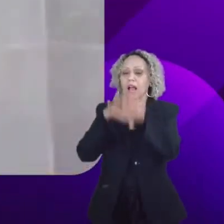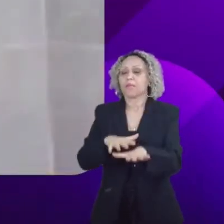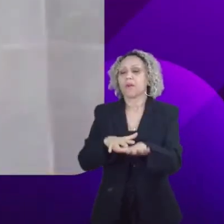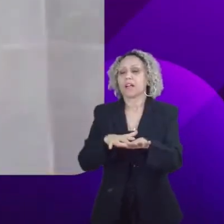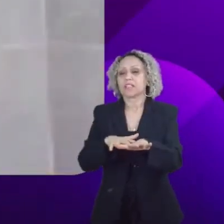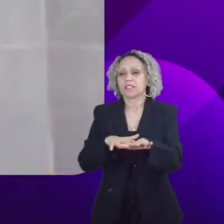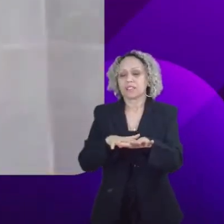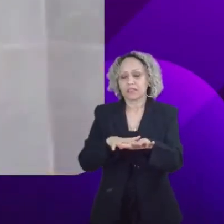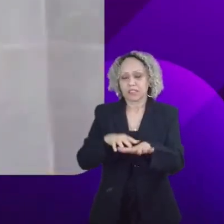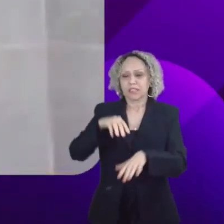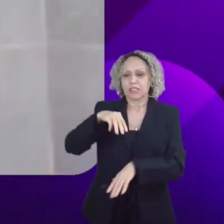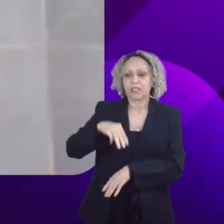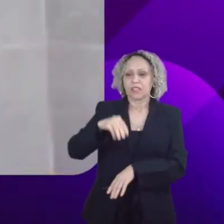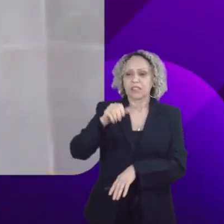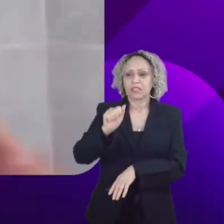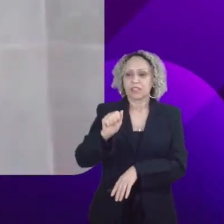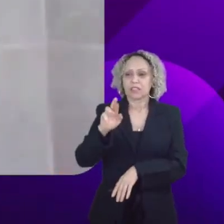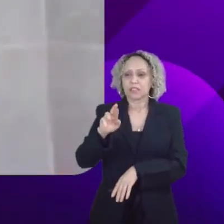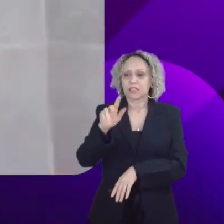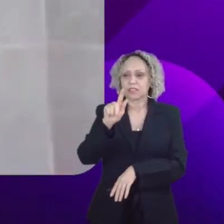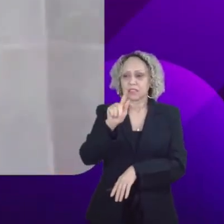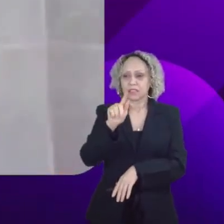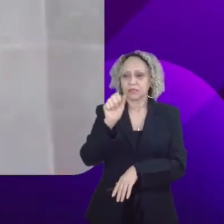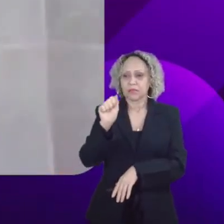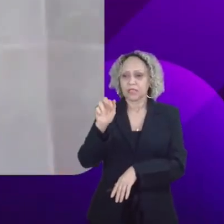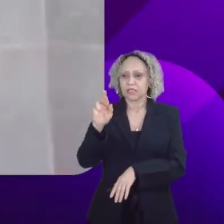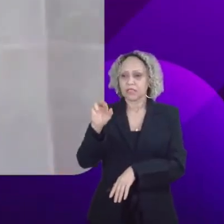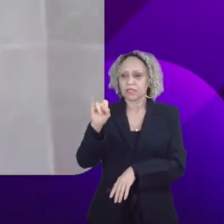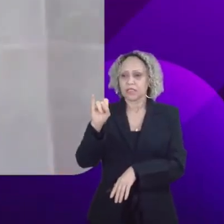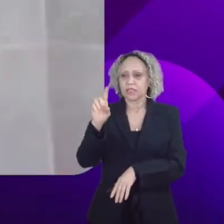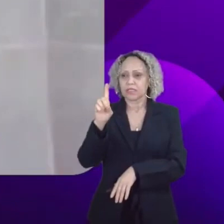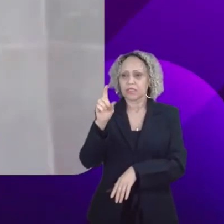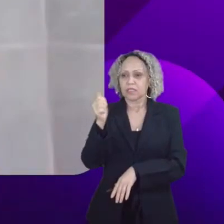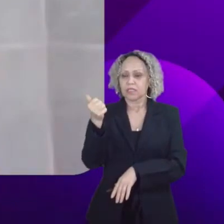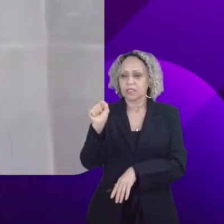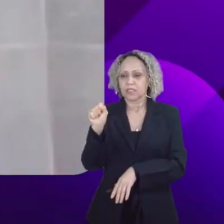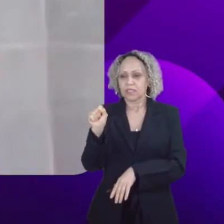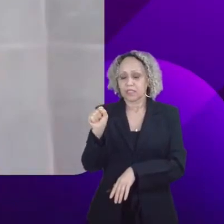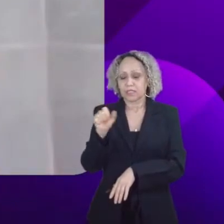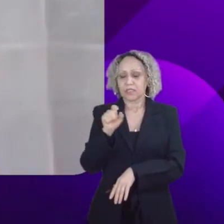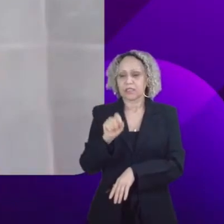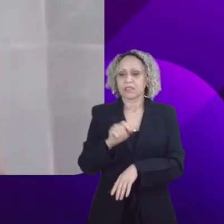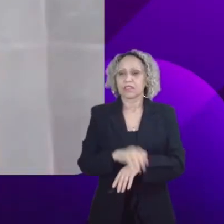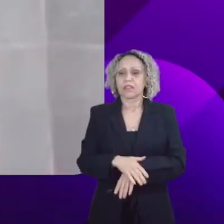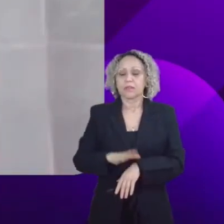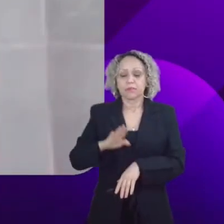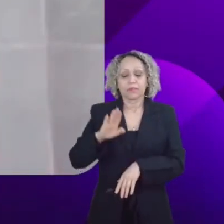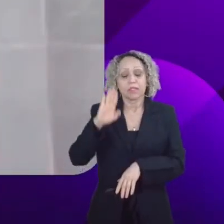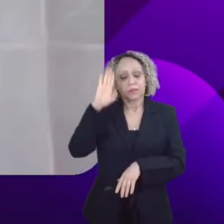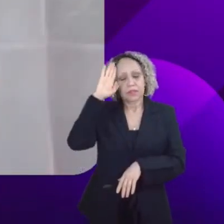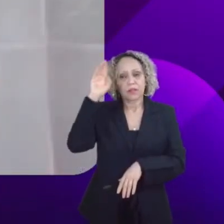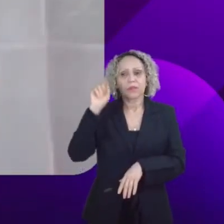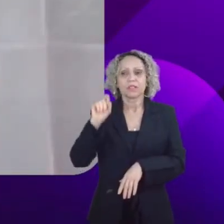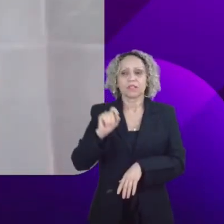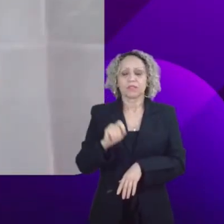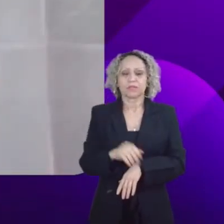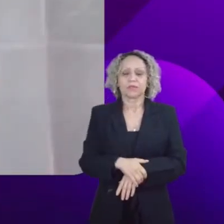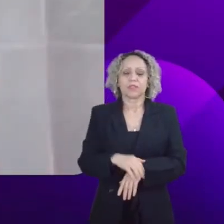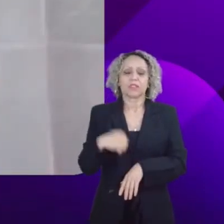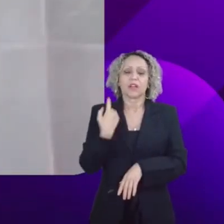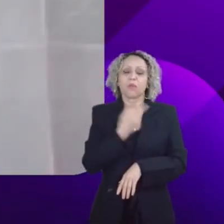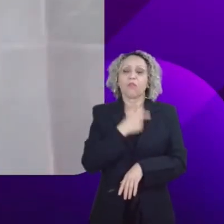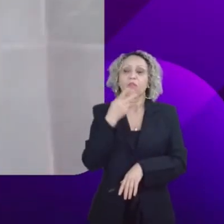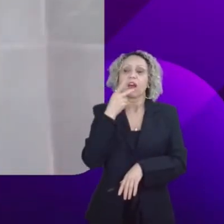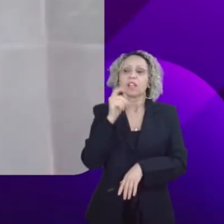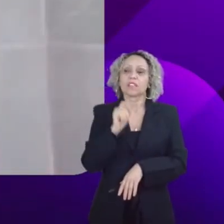no momento da mobilização, mas é, sobretudo, o momento da organização. E aí nós estamos